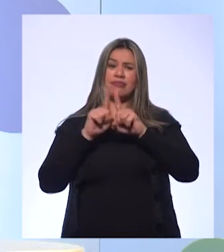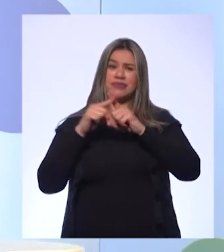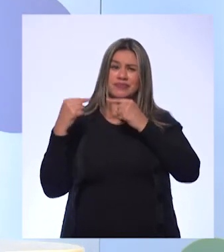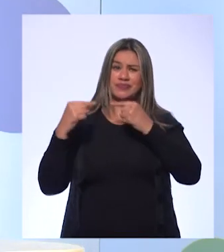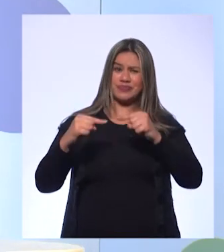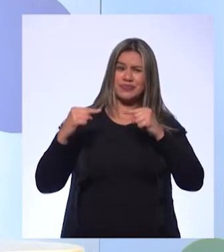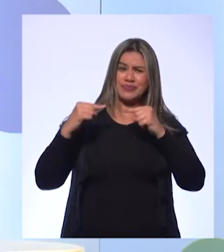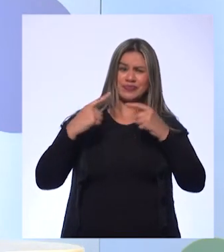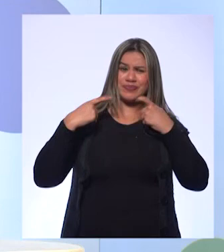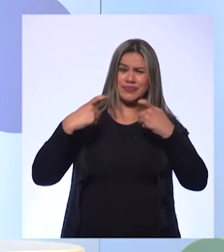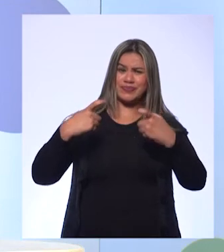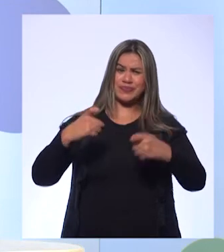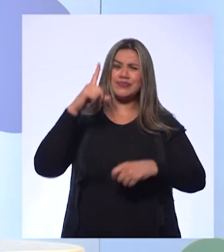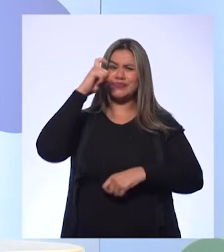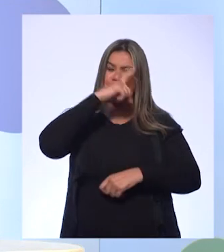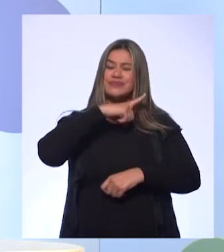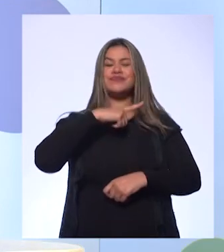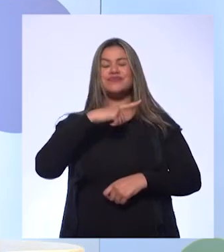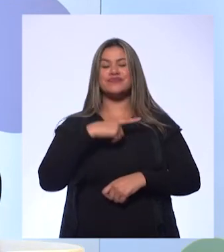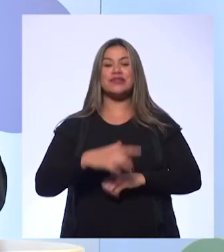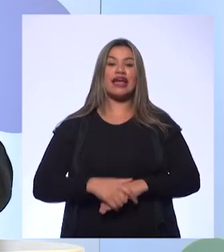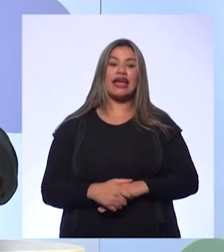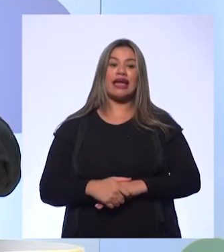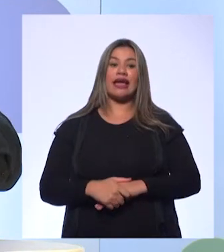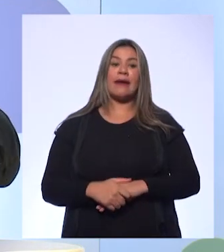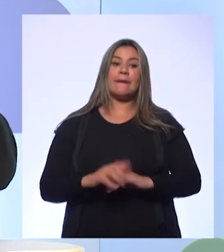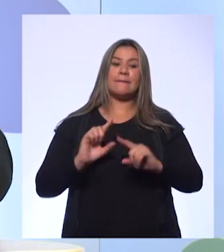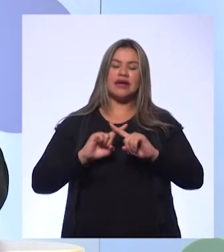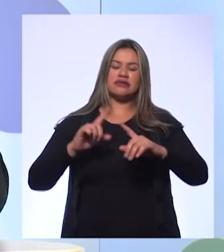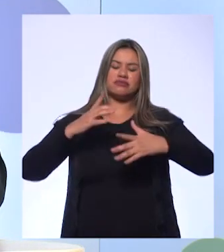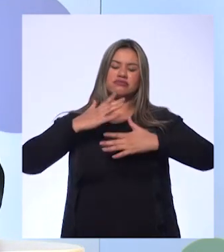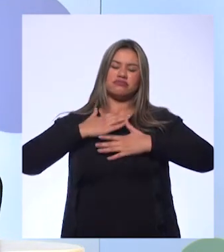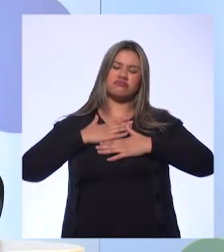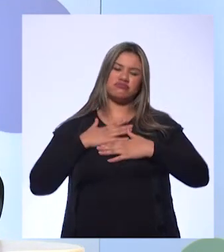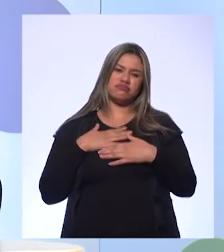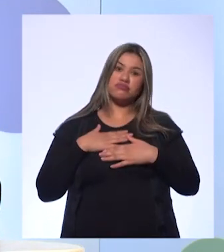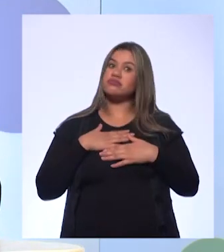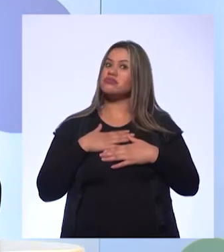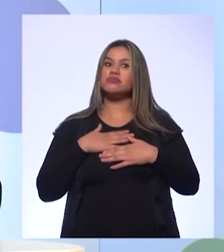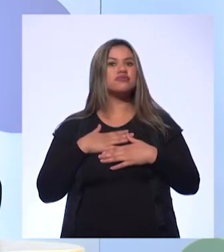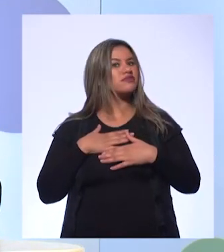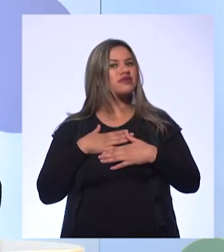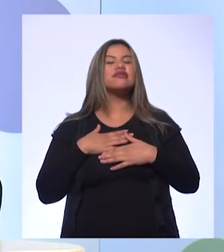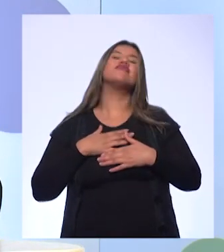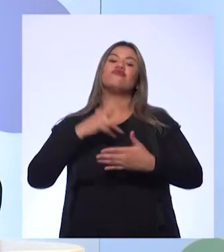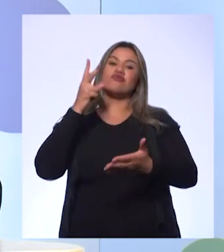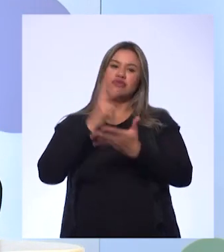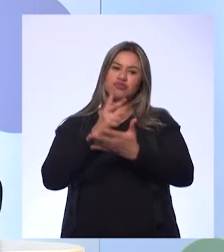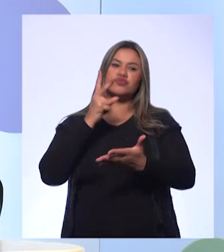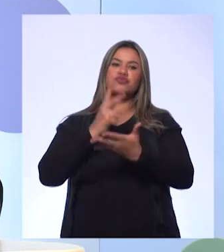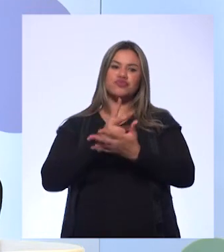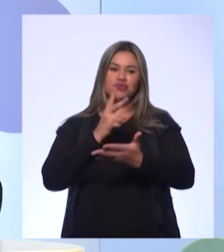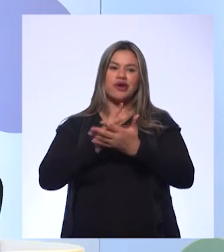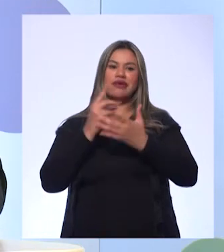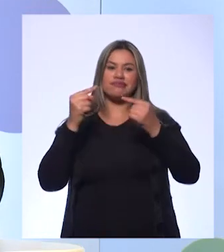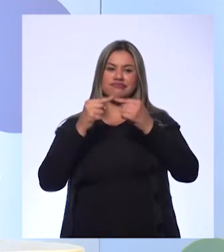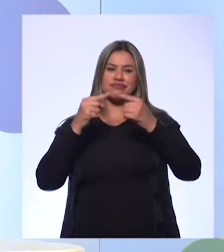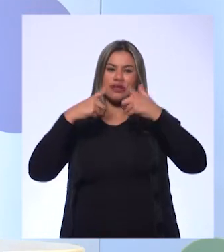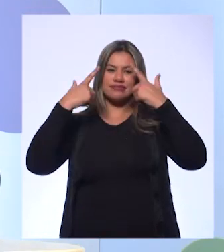nós não vamos entrar aí na maresia nós vamos continuar com essas tensões